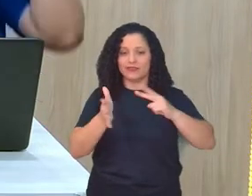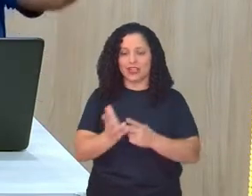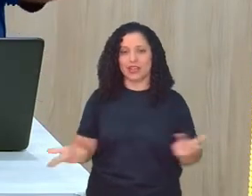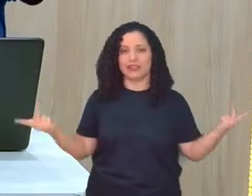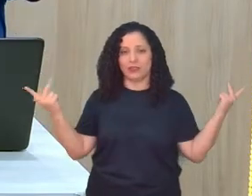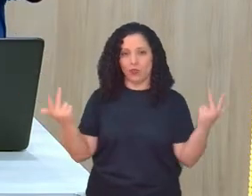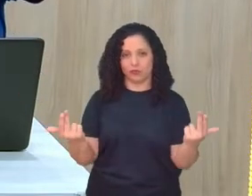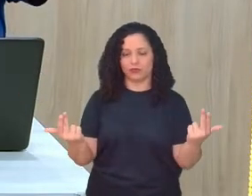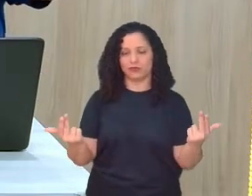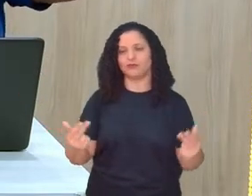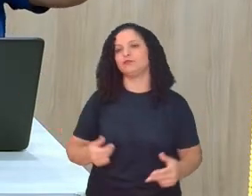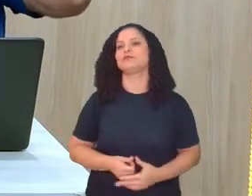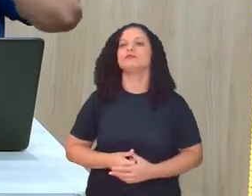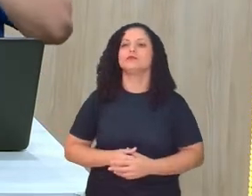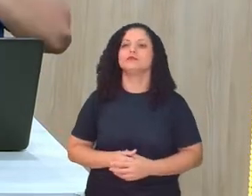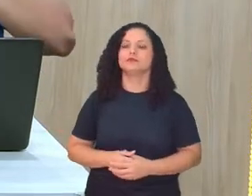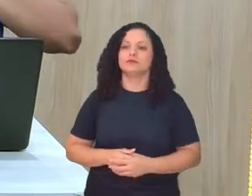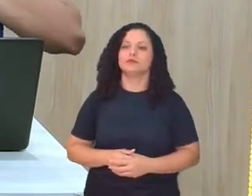vamos seguindo.